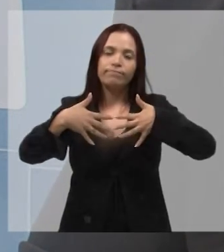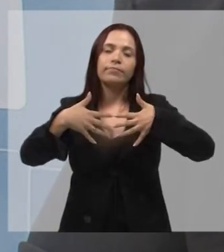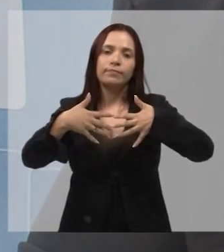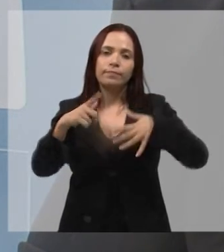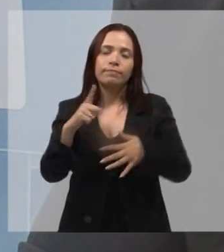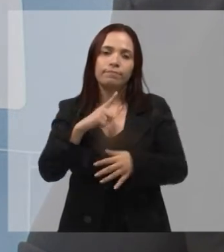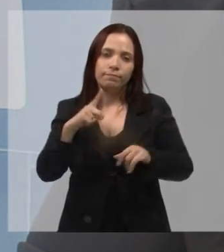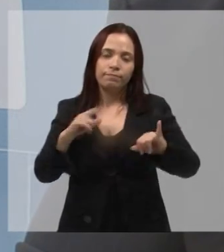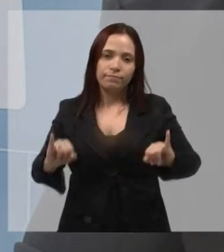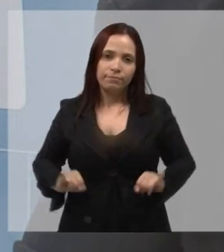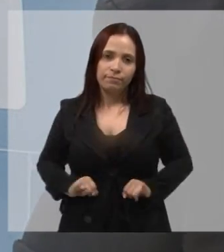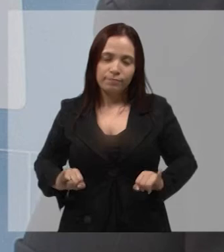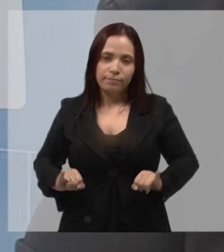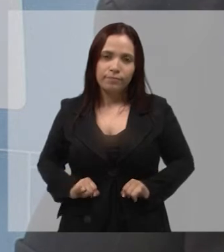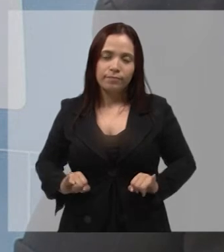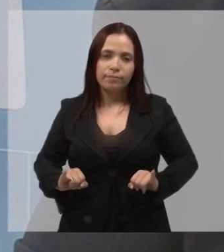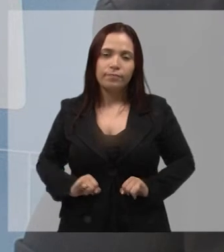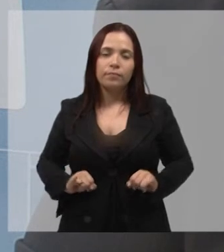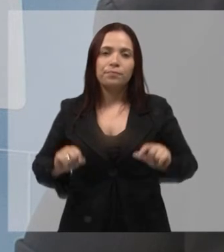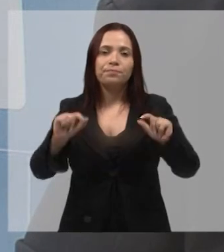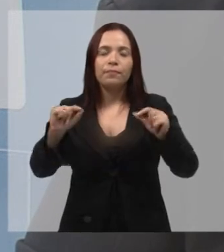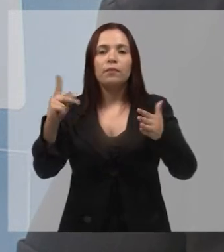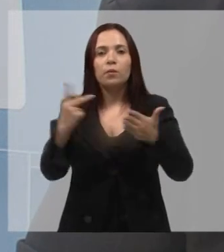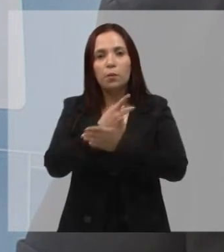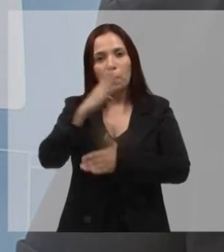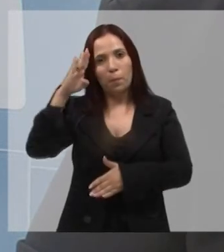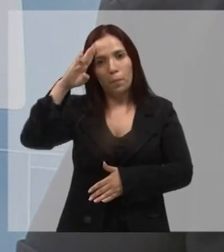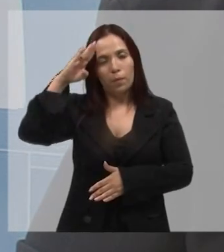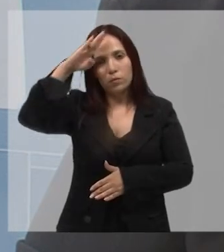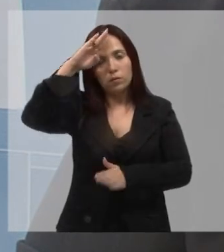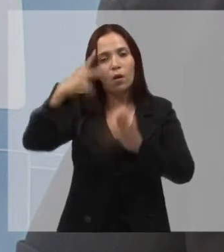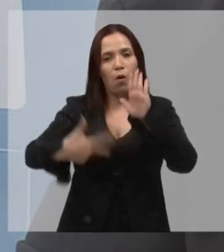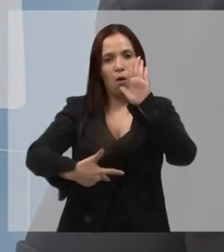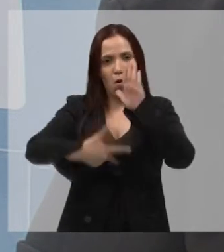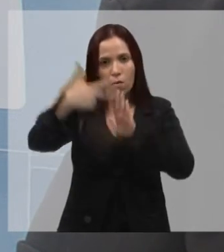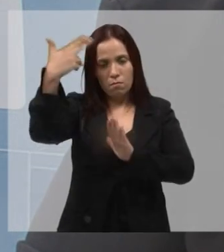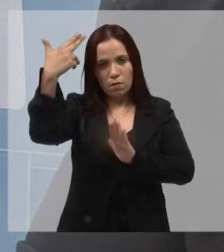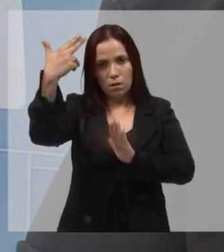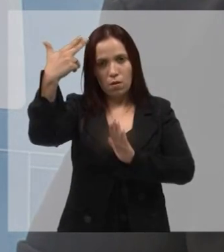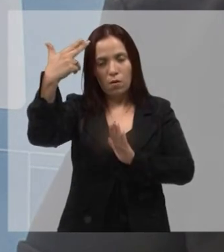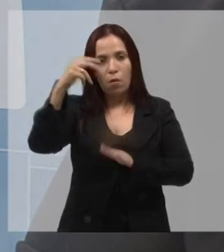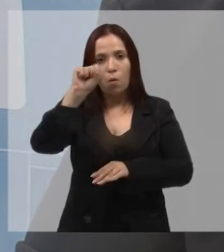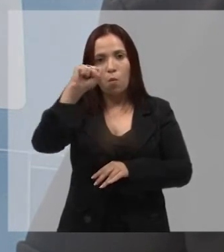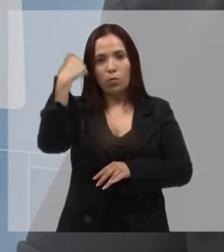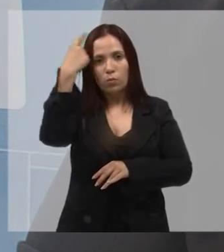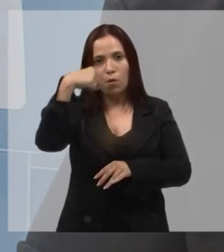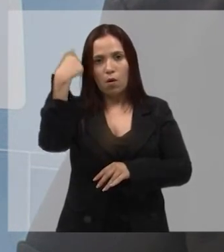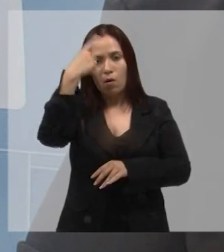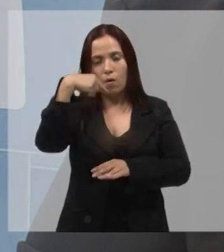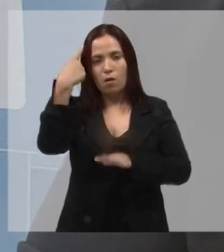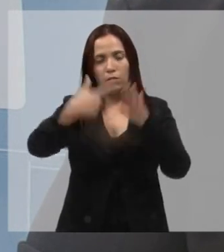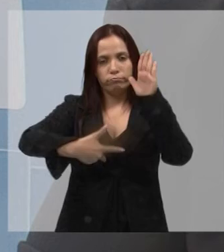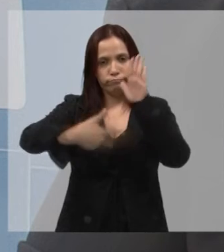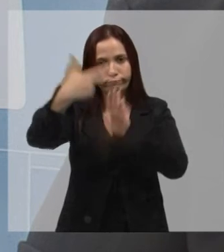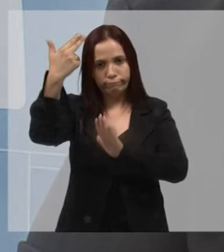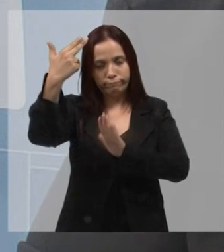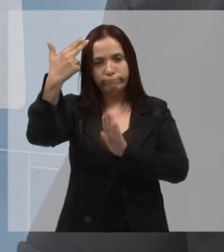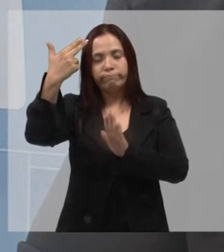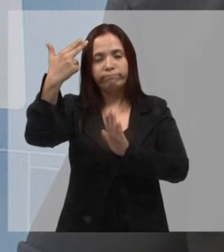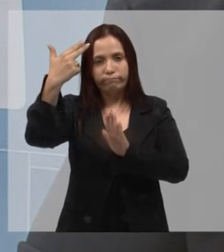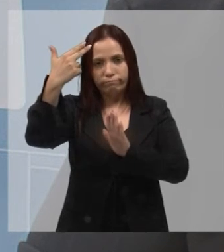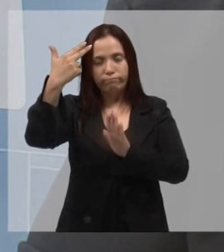esse turbilhão de sofrimento, teve a operação do Bolsonaro. Exatamente. Que foi 8 horas de operação, o presidente